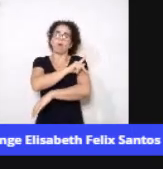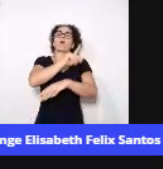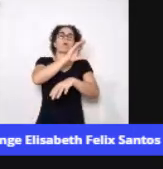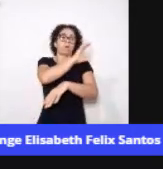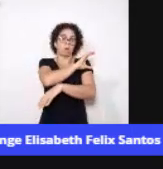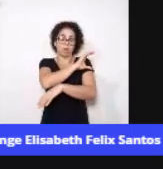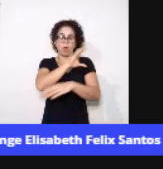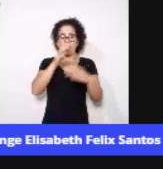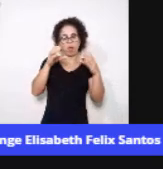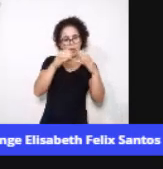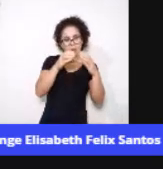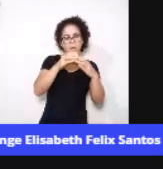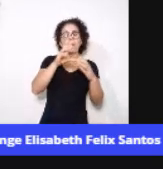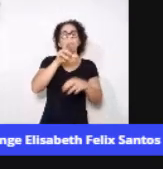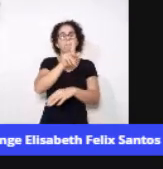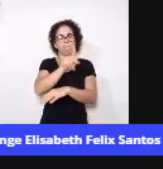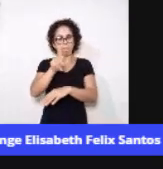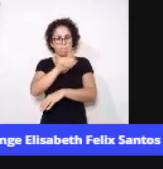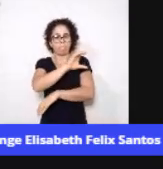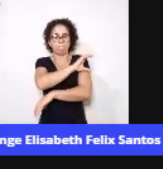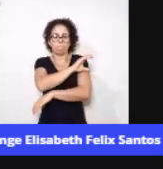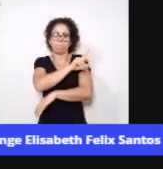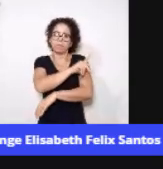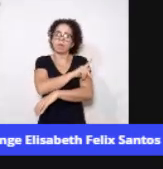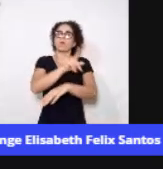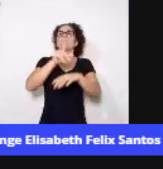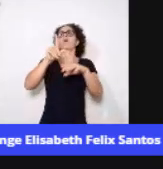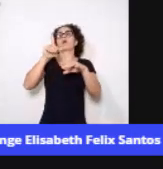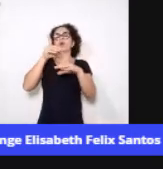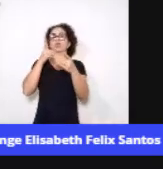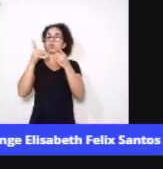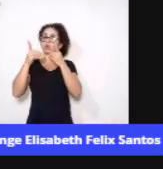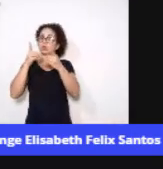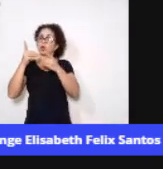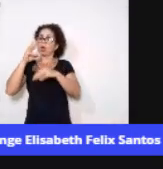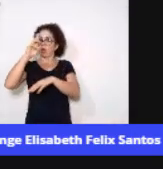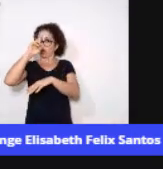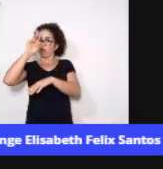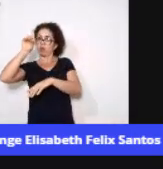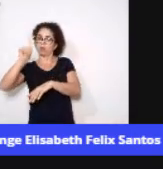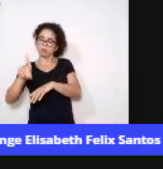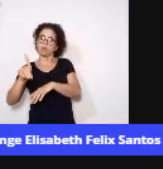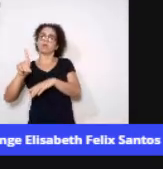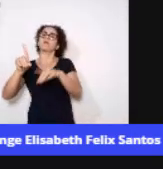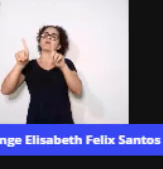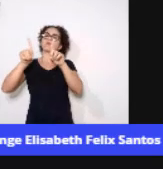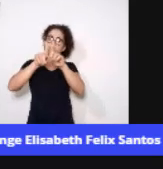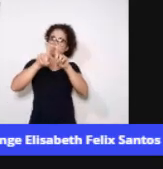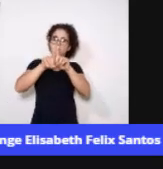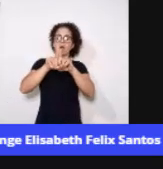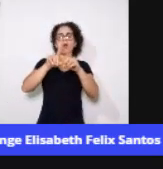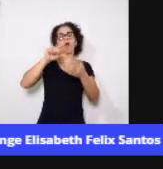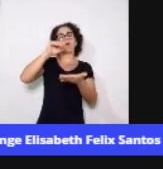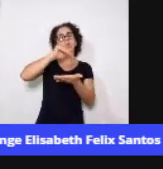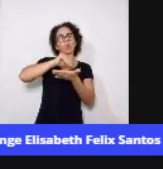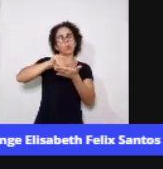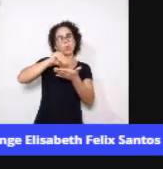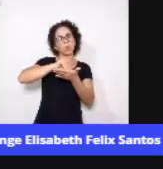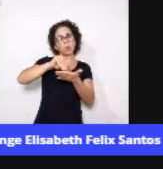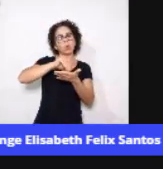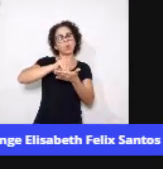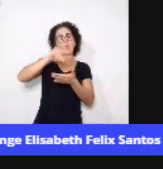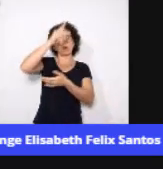Secretaria Municipal de Educação. Aqui, no caso, nós falamos sobre a CEMED, né, que nós temos procurado